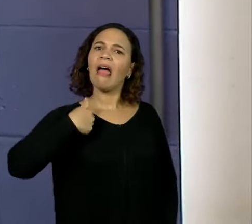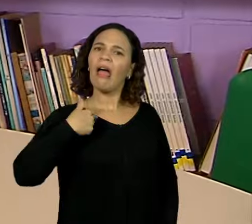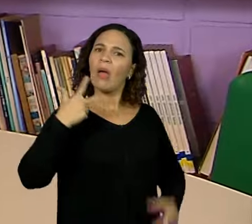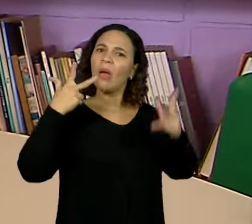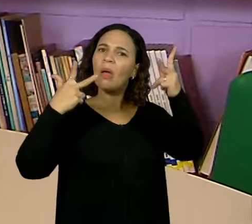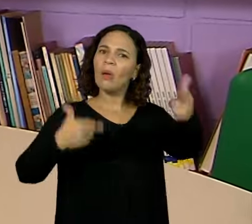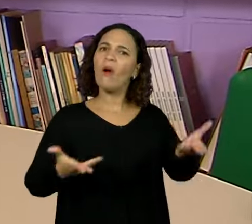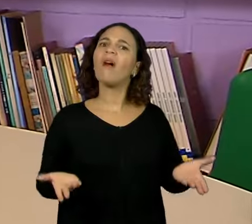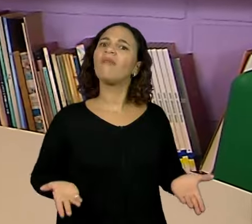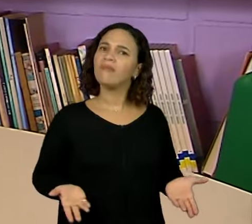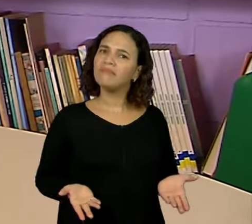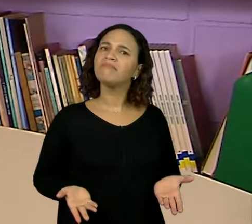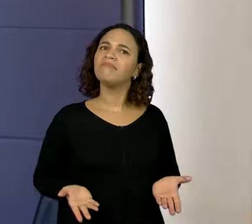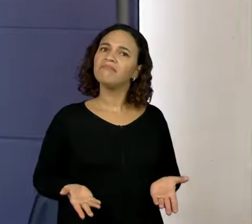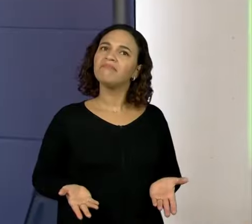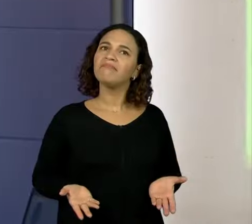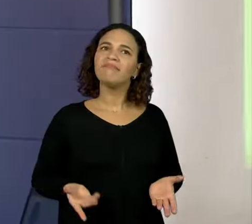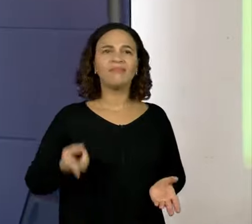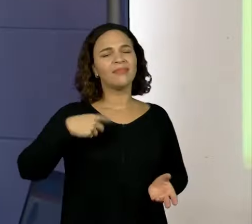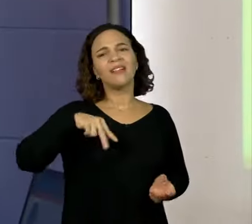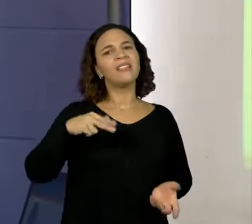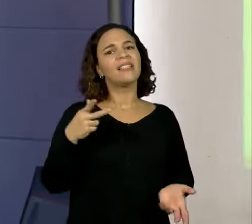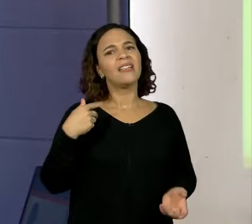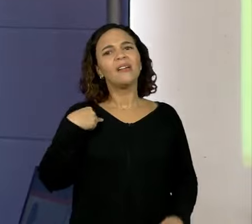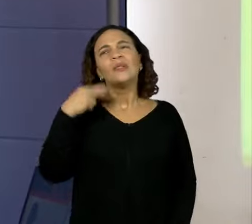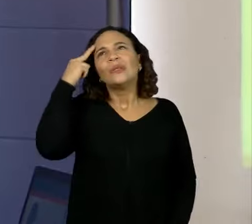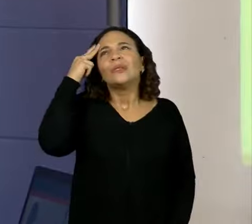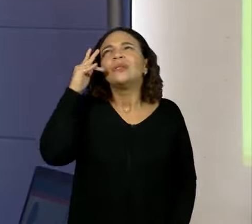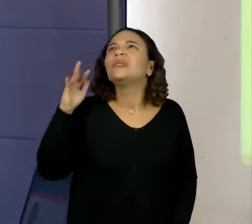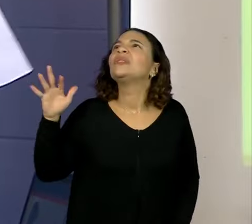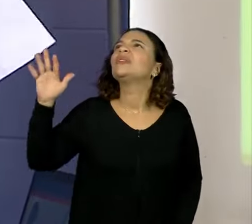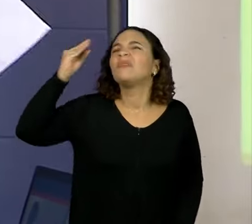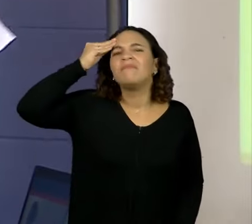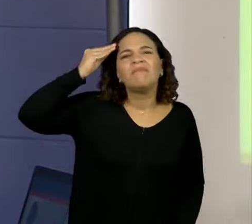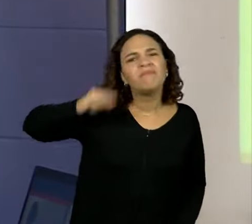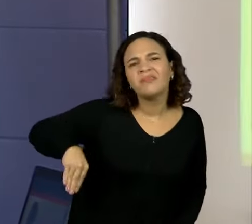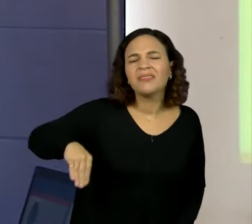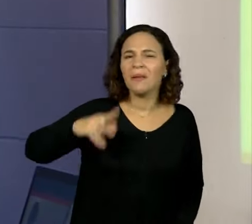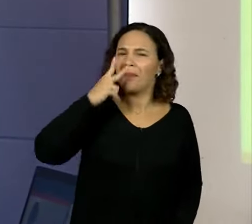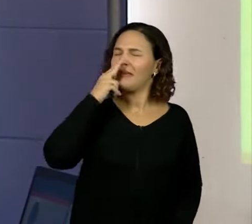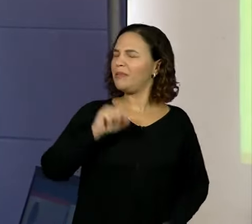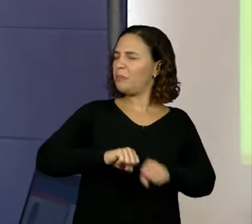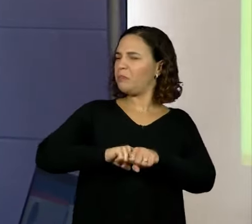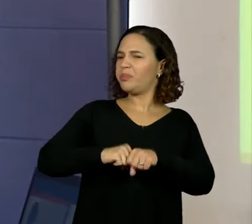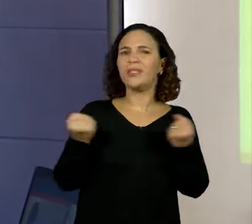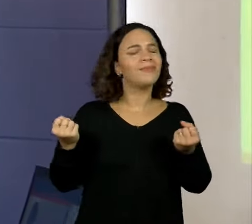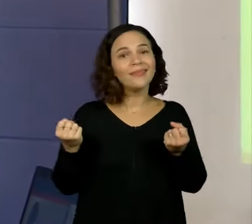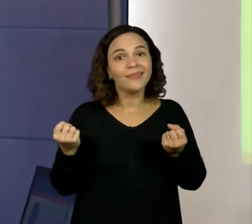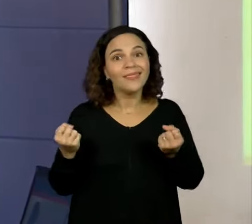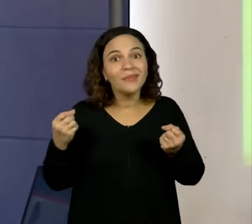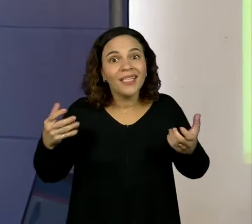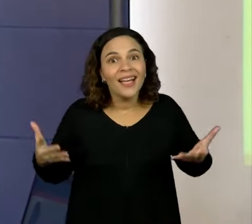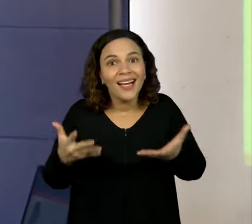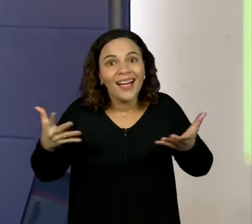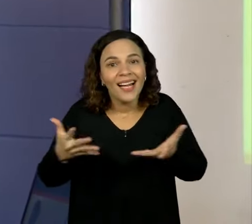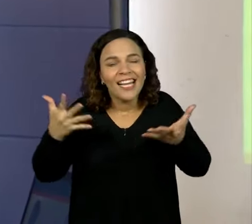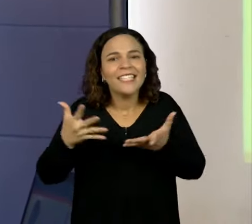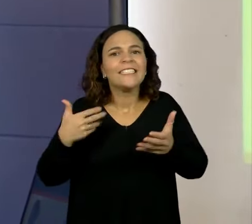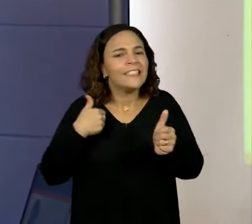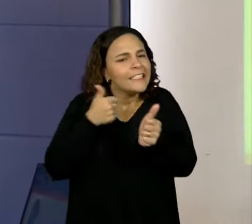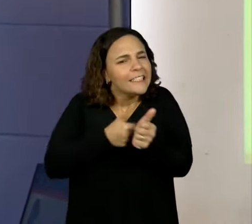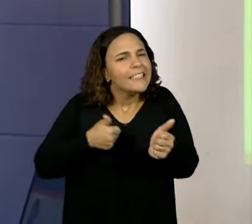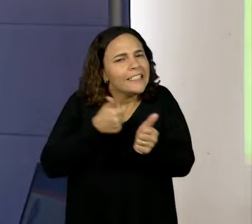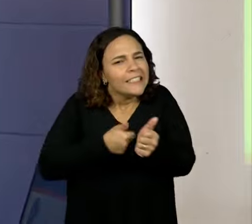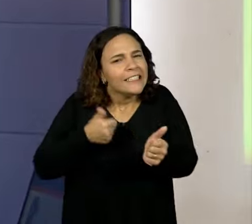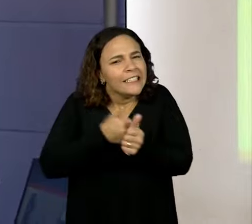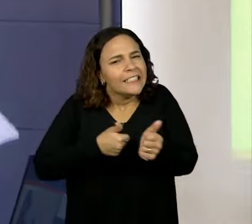eu. E que a gente não pode desistir dos nossos sonhos só porque eles são altos demais ou, sabe? A gente tem que seguir, tem que ficar